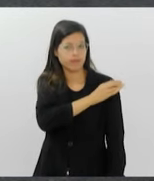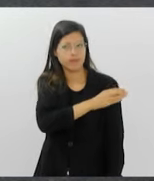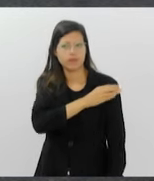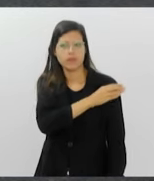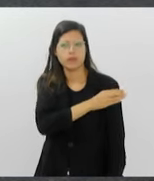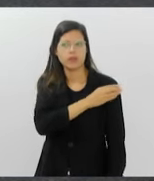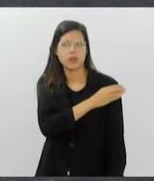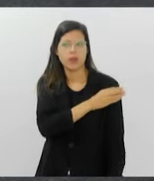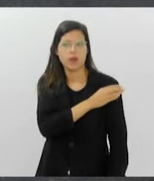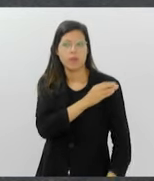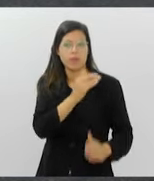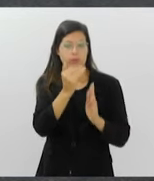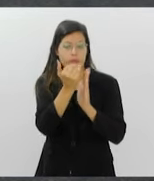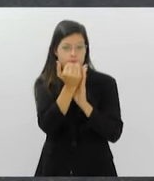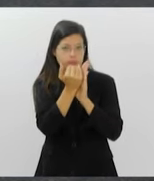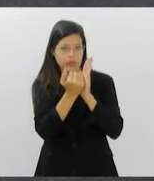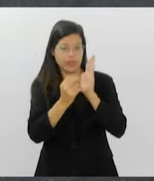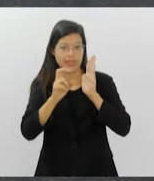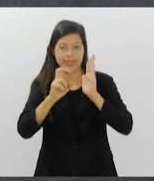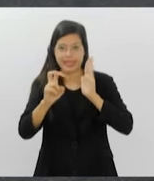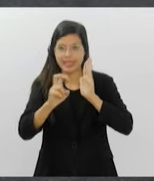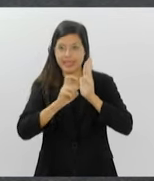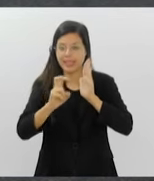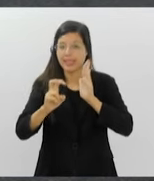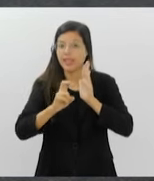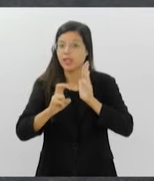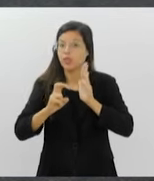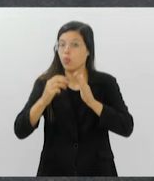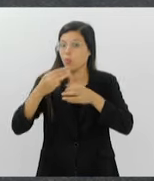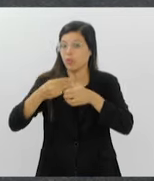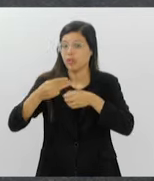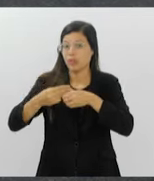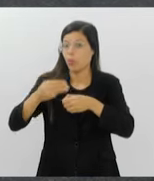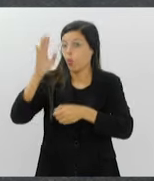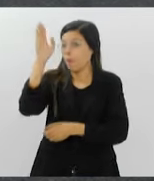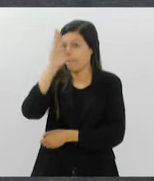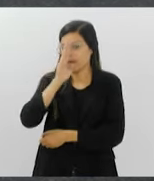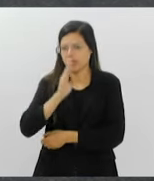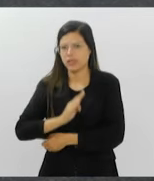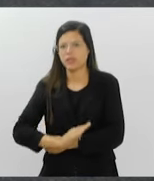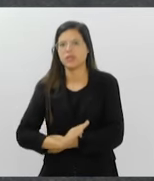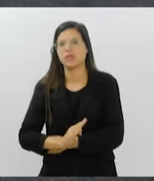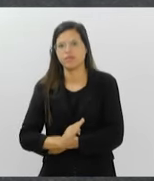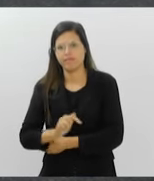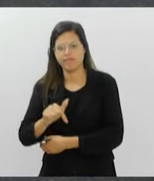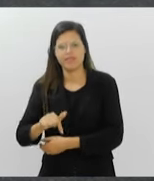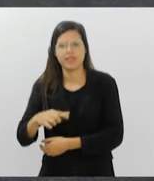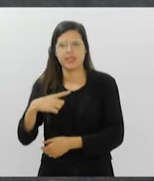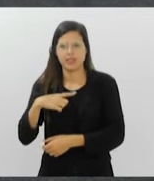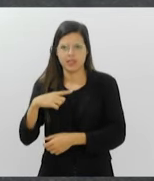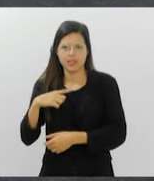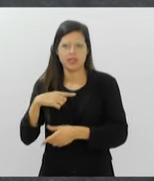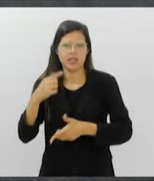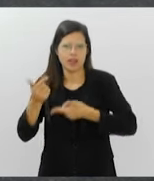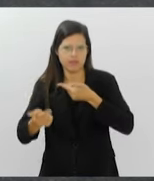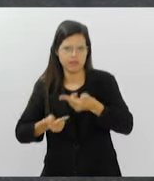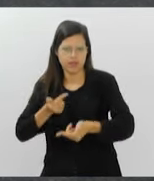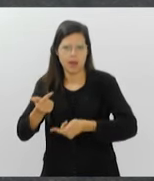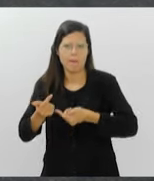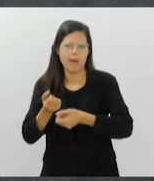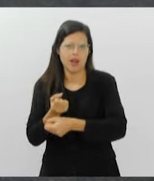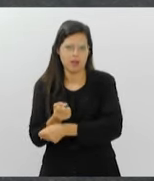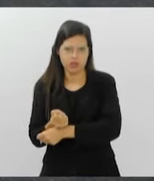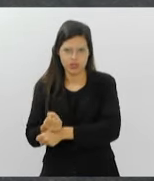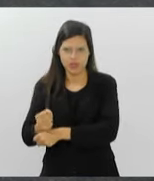considerado o quinto município no país que está, né, nessas condições aí de trabalho